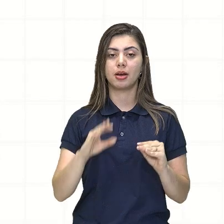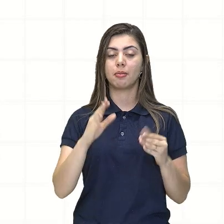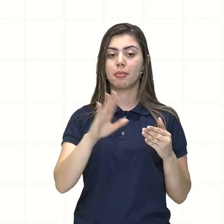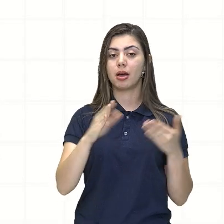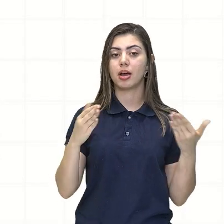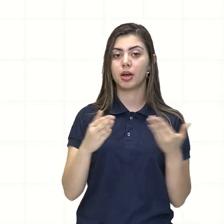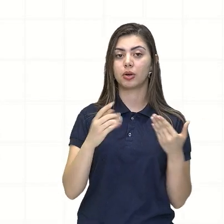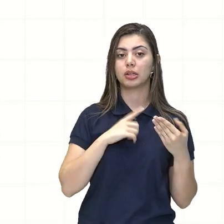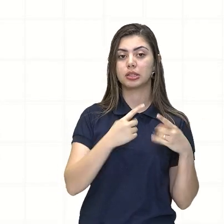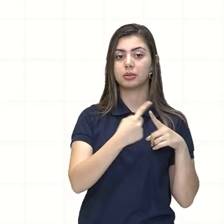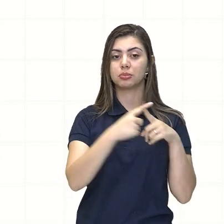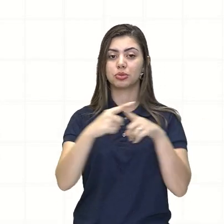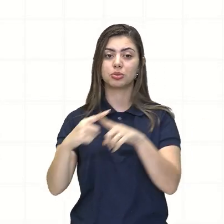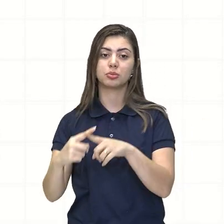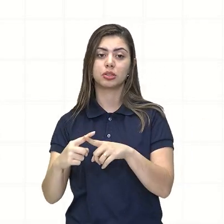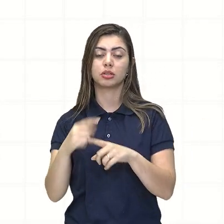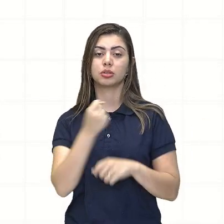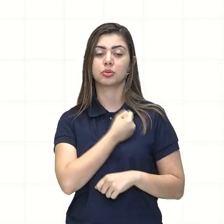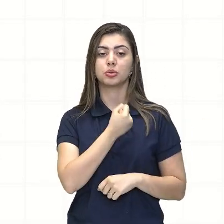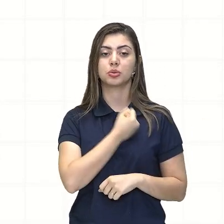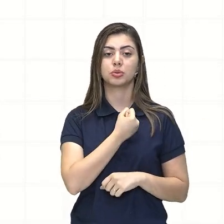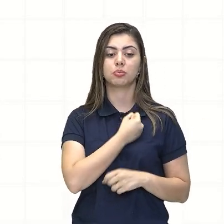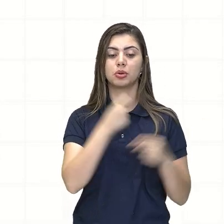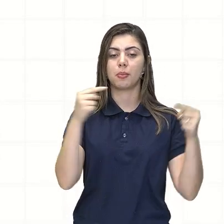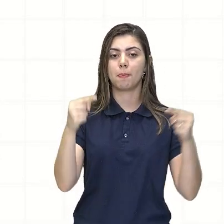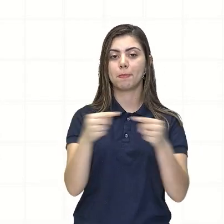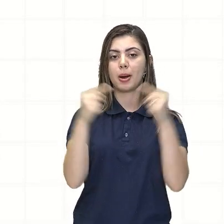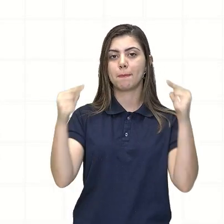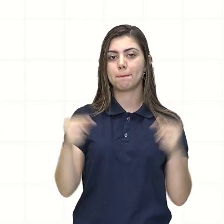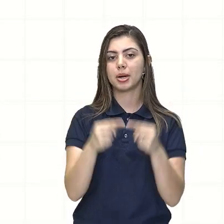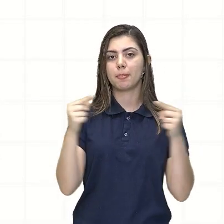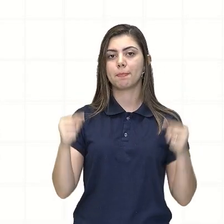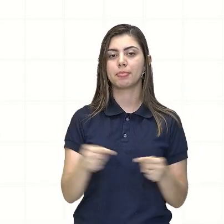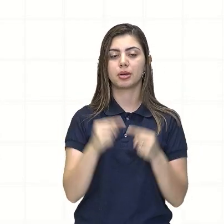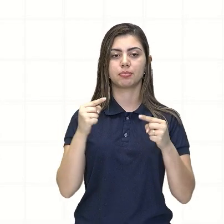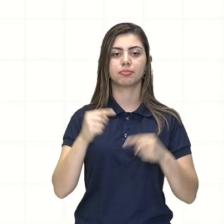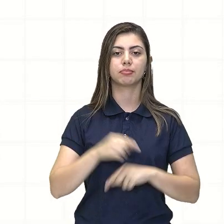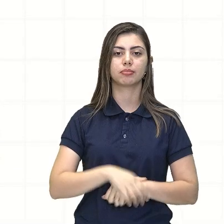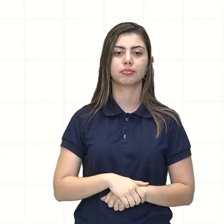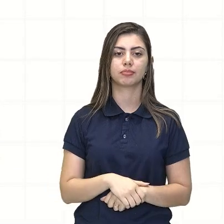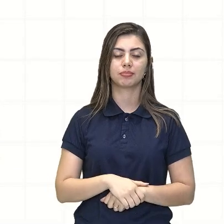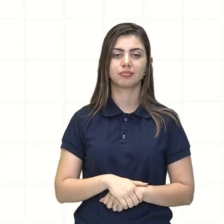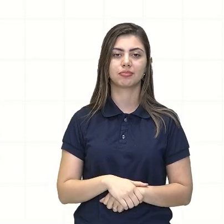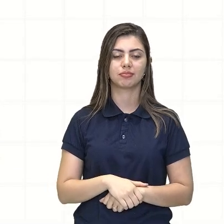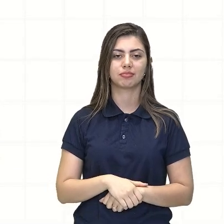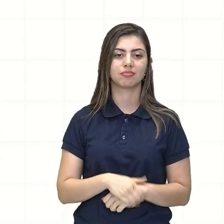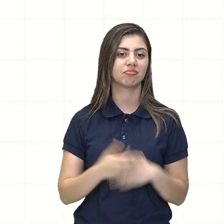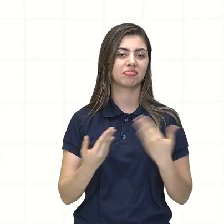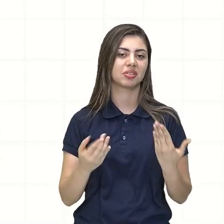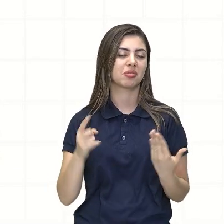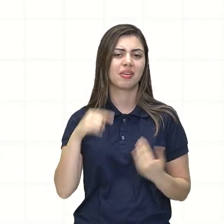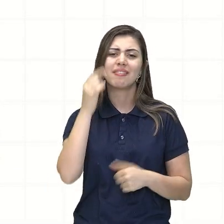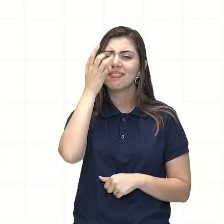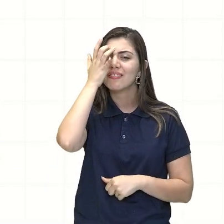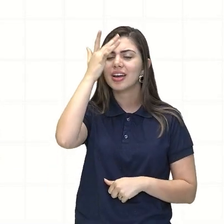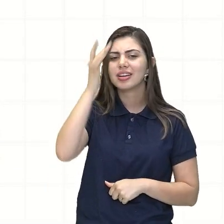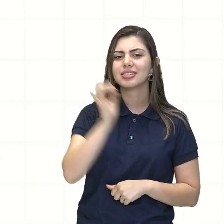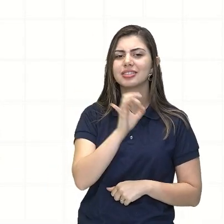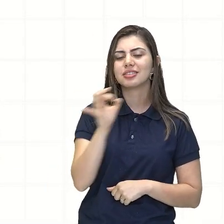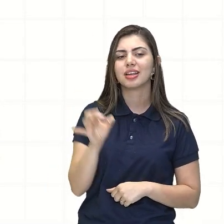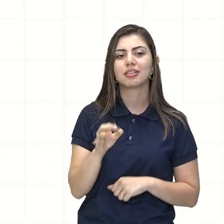multiplicando cada número com seu correspondente. Então, nada mais é do que a gente vai fazer